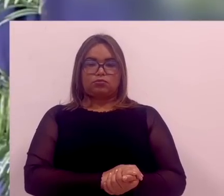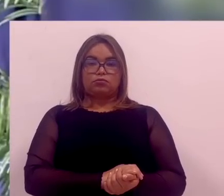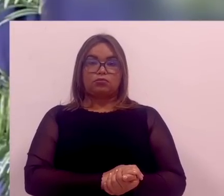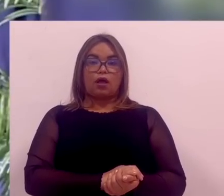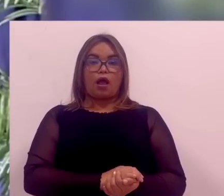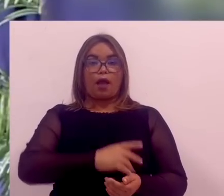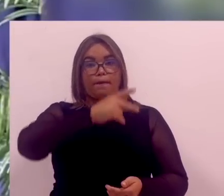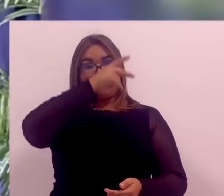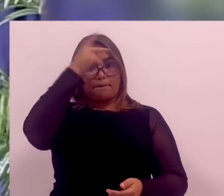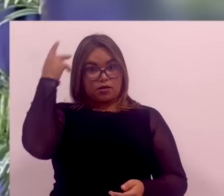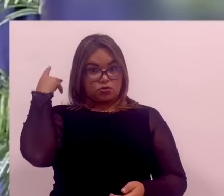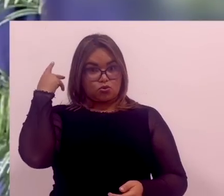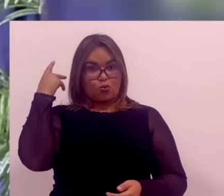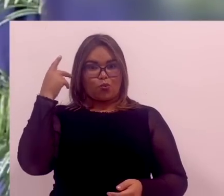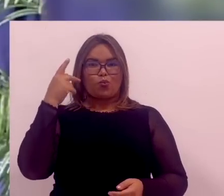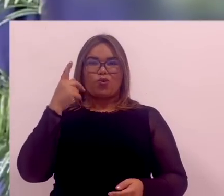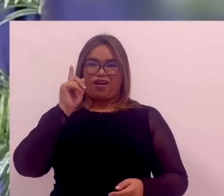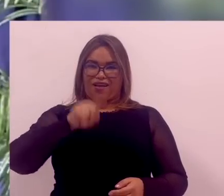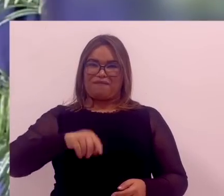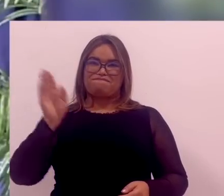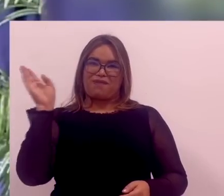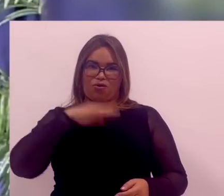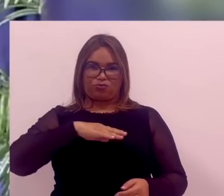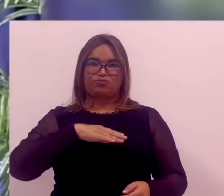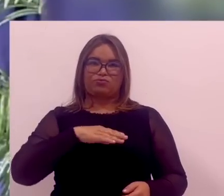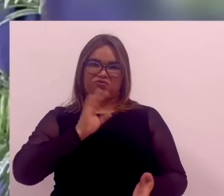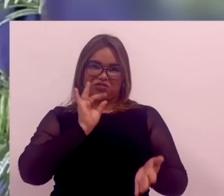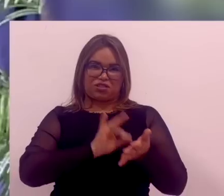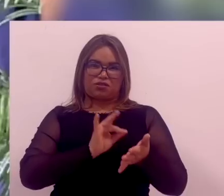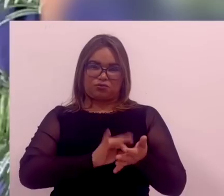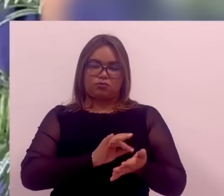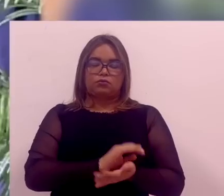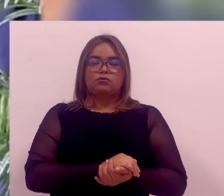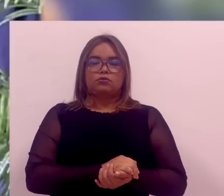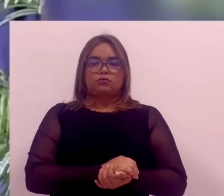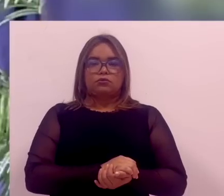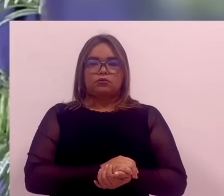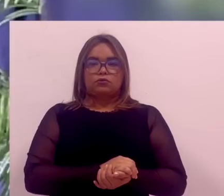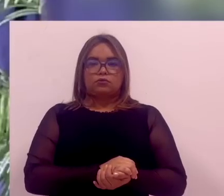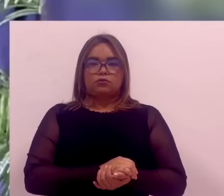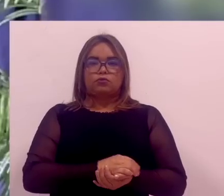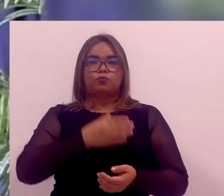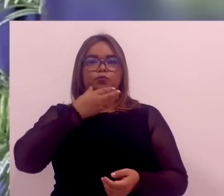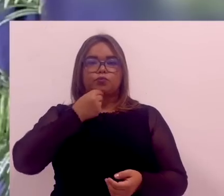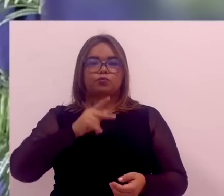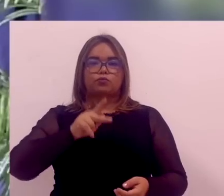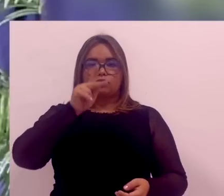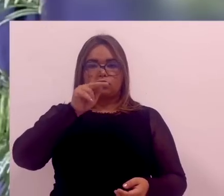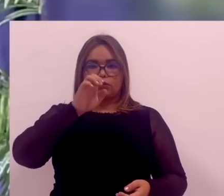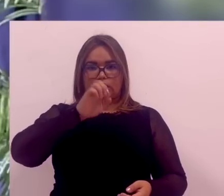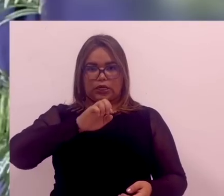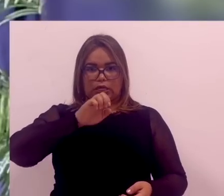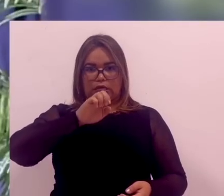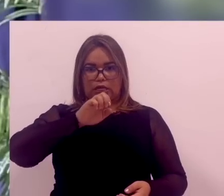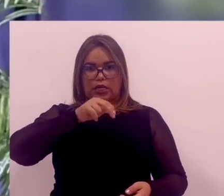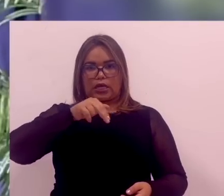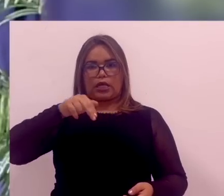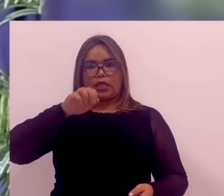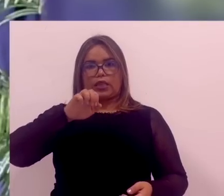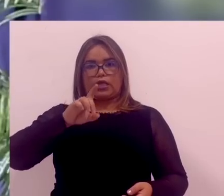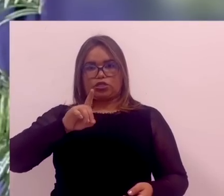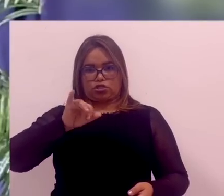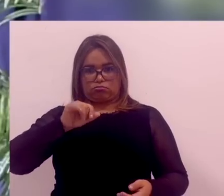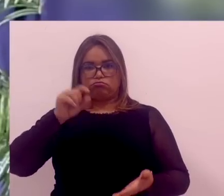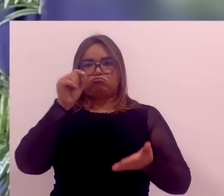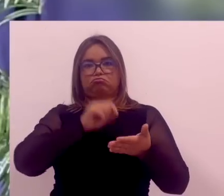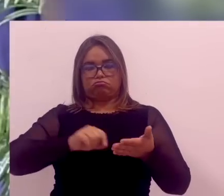Mas essas pessoas são de fato ímpias até o último grau. O autor maçônico Kenneth H. Mackenzie nos diz